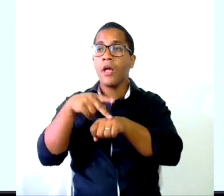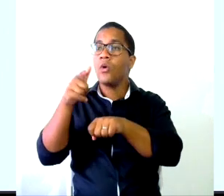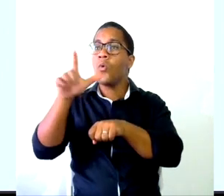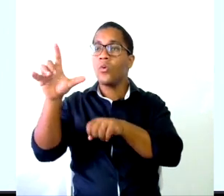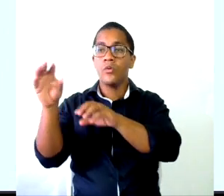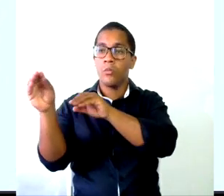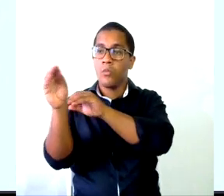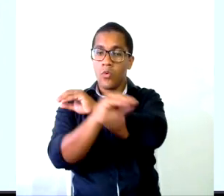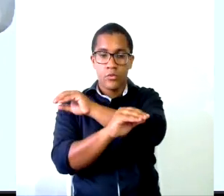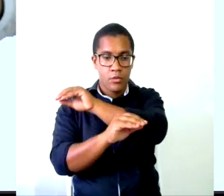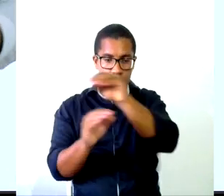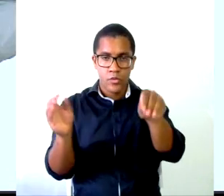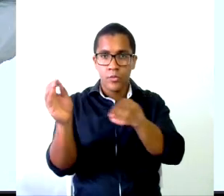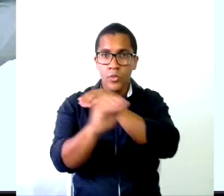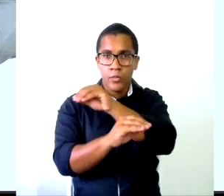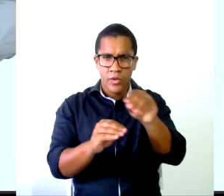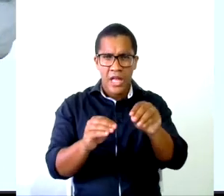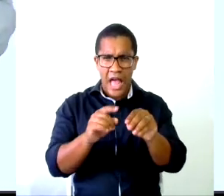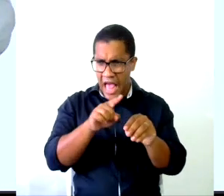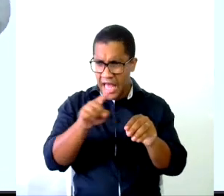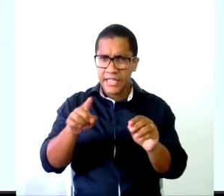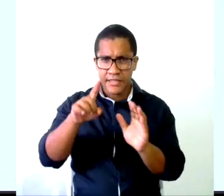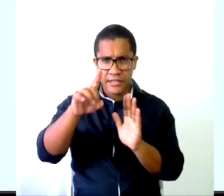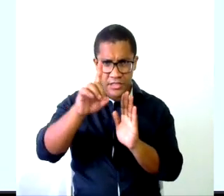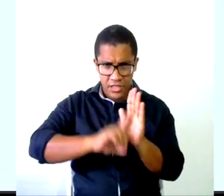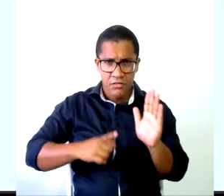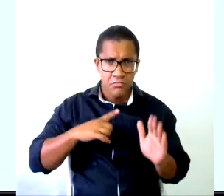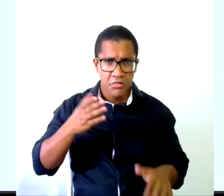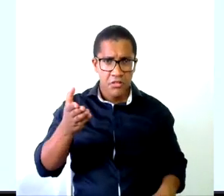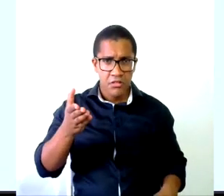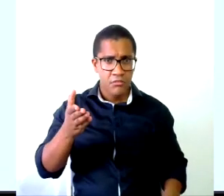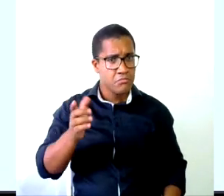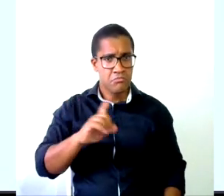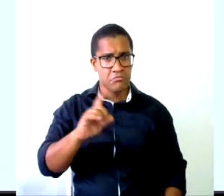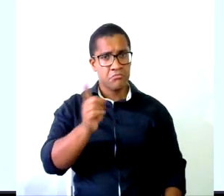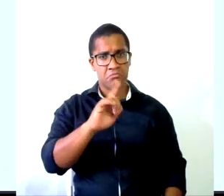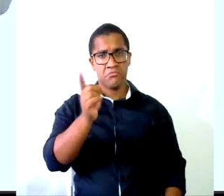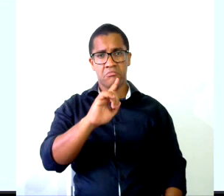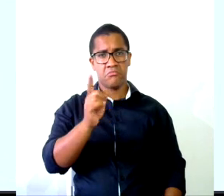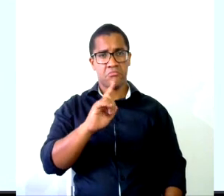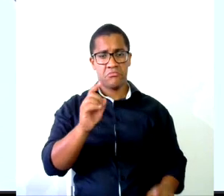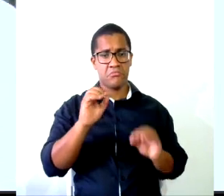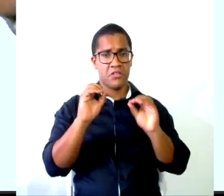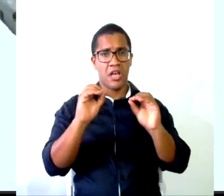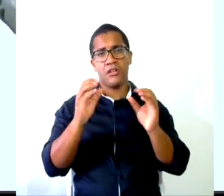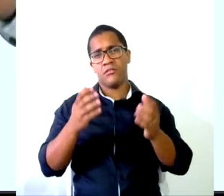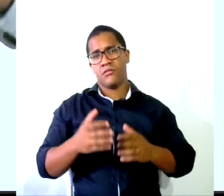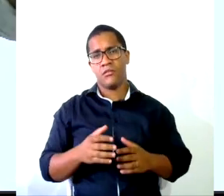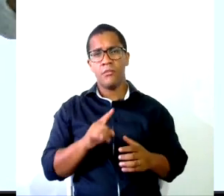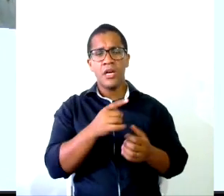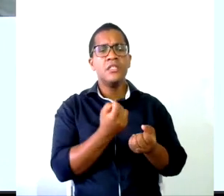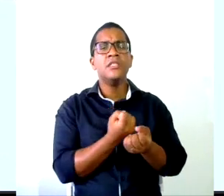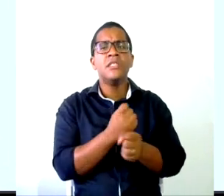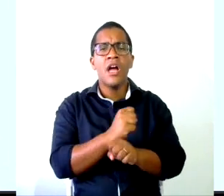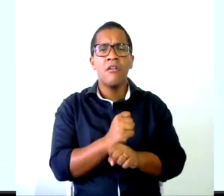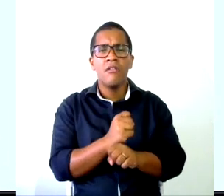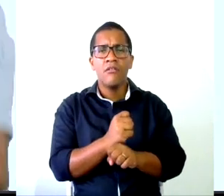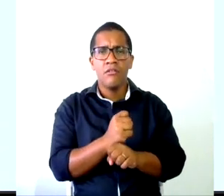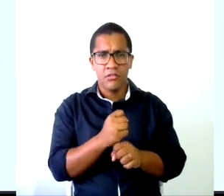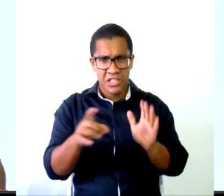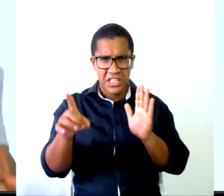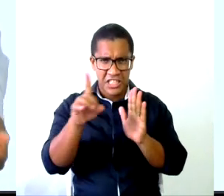estrangeiros também não tinham direitos, né? Então vejamos, e o escravo principalmente, porque os escravos